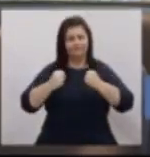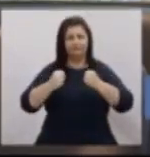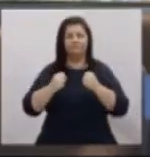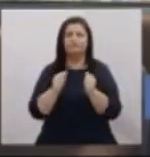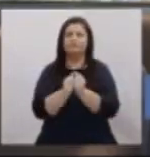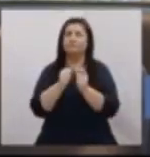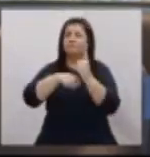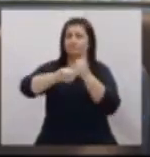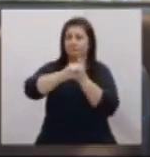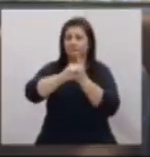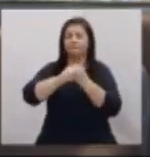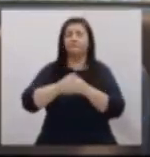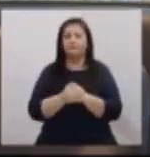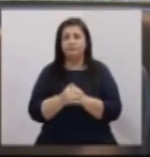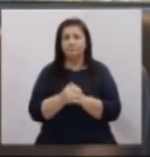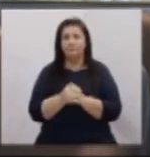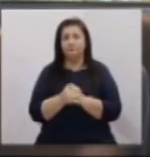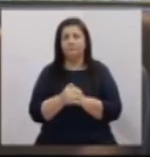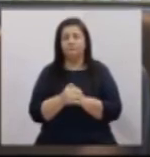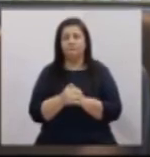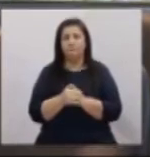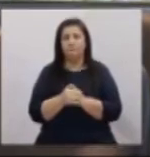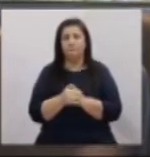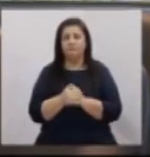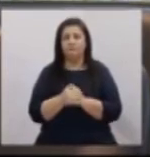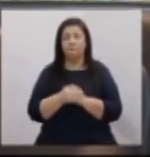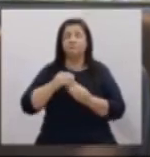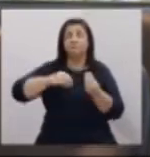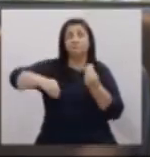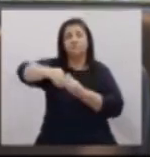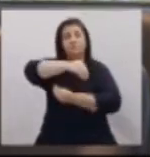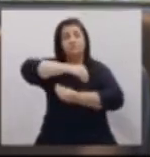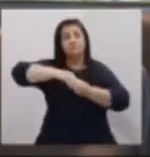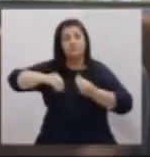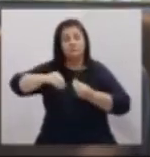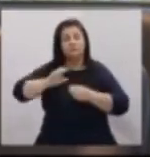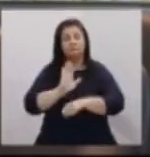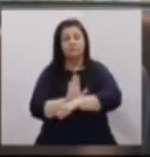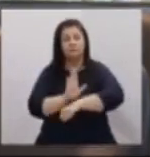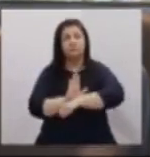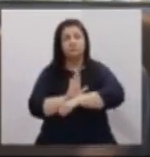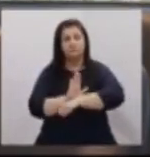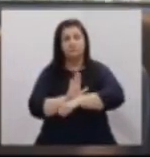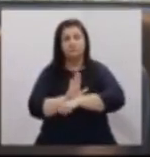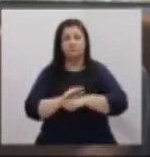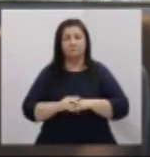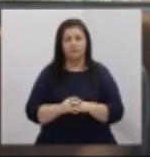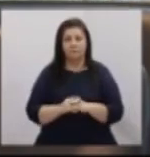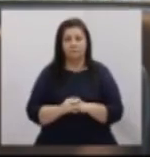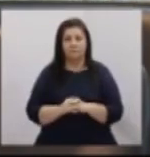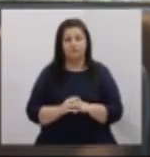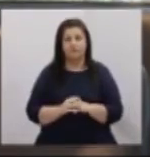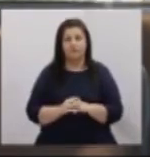comunidade, né, nós fazemos um envolvimento muito forte na área social, onde nós levamos